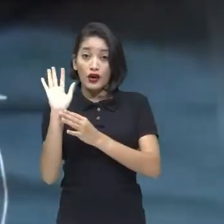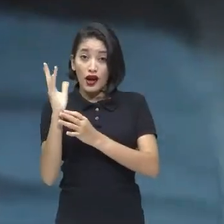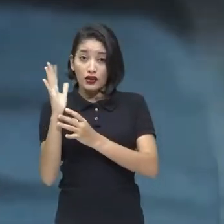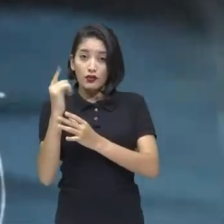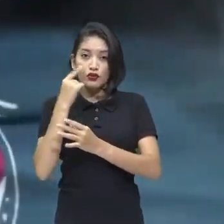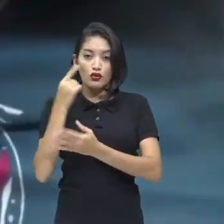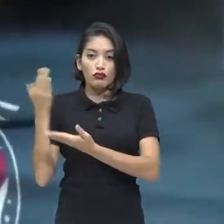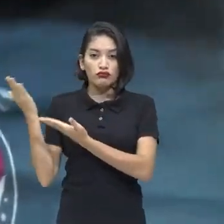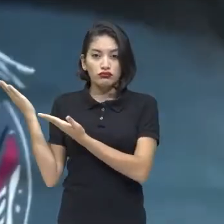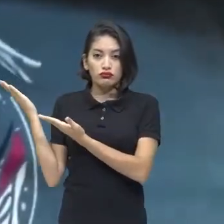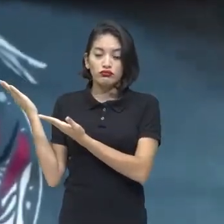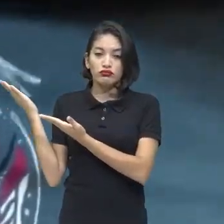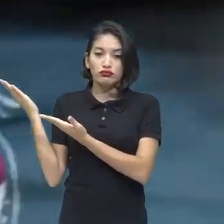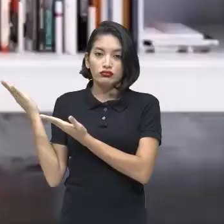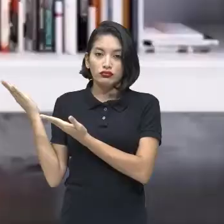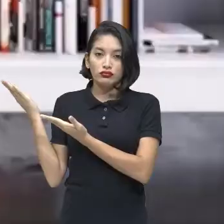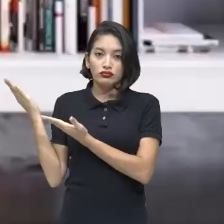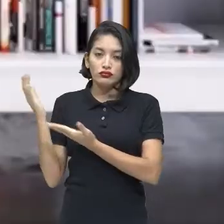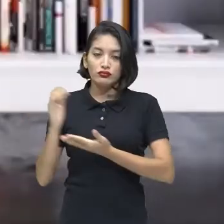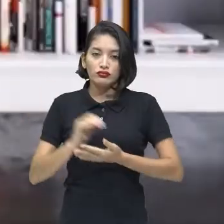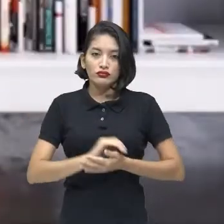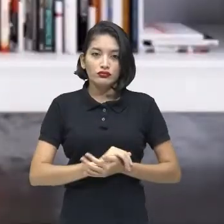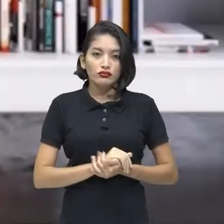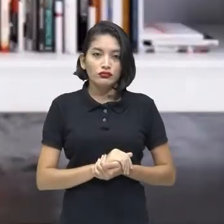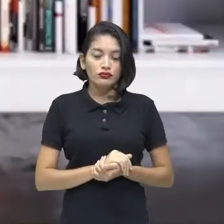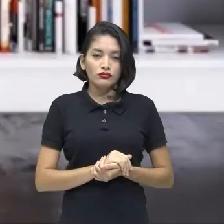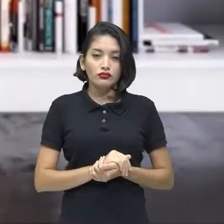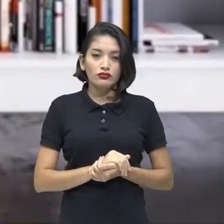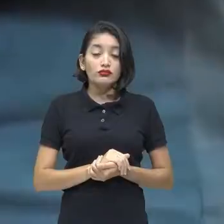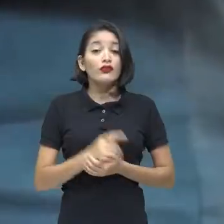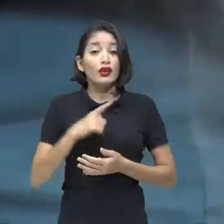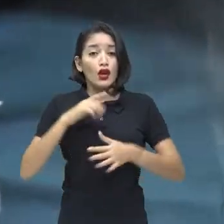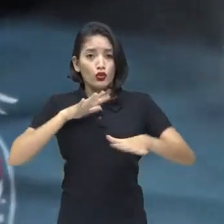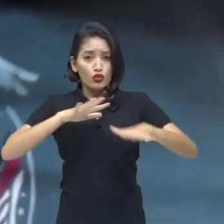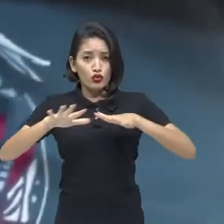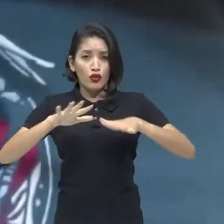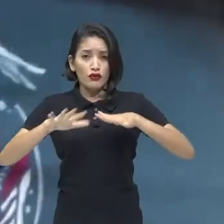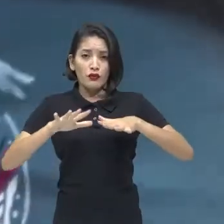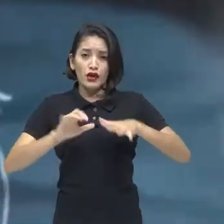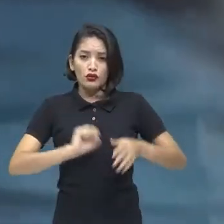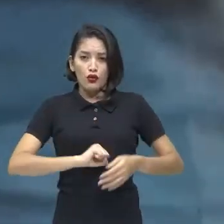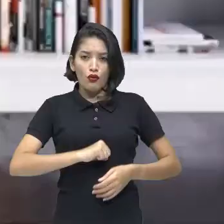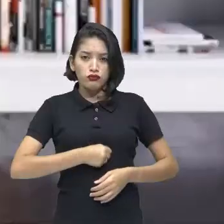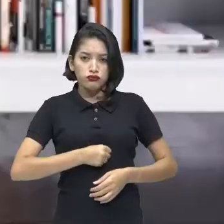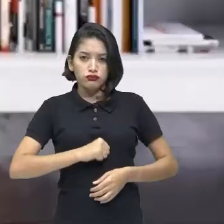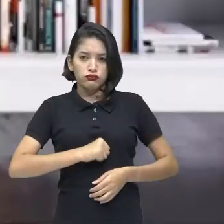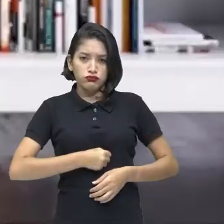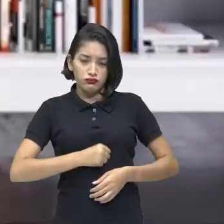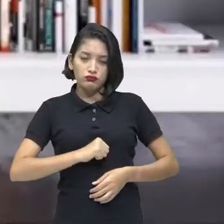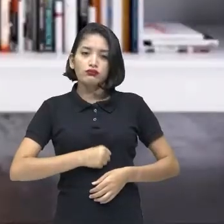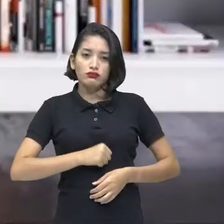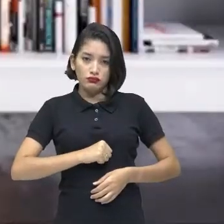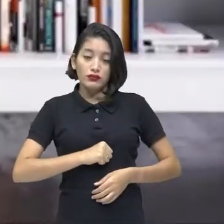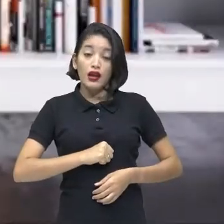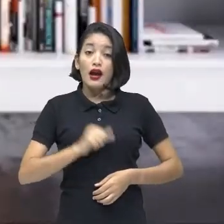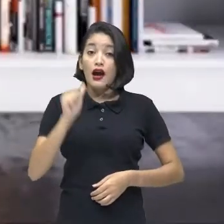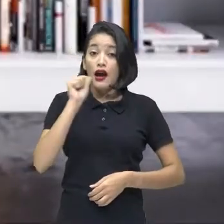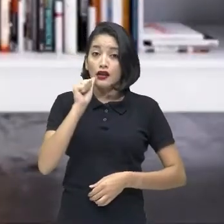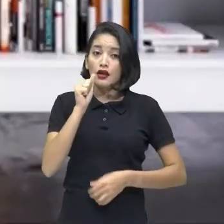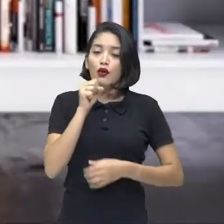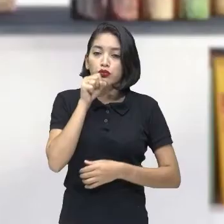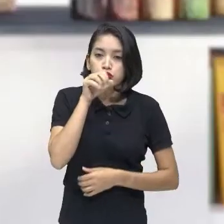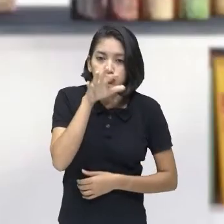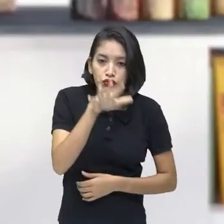estômago, enquanto a outra comprime a primeira, fazendo movimentos para dentro e para cima, até que a vítima elimine o corpo